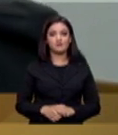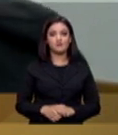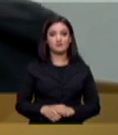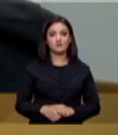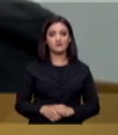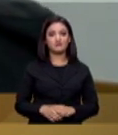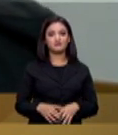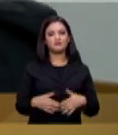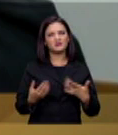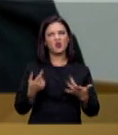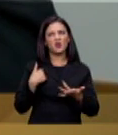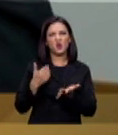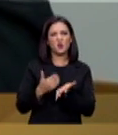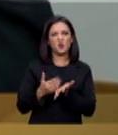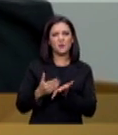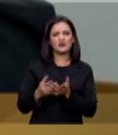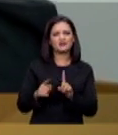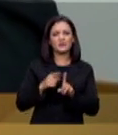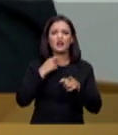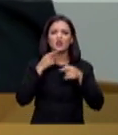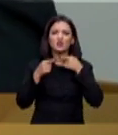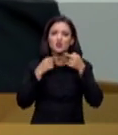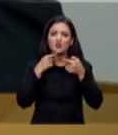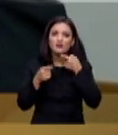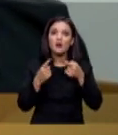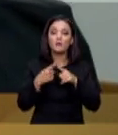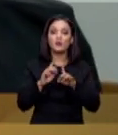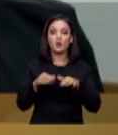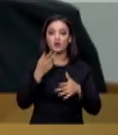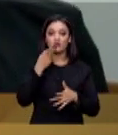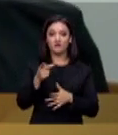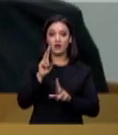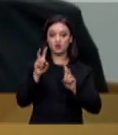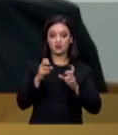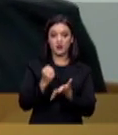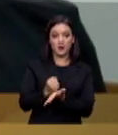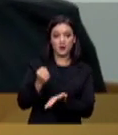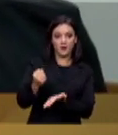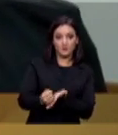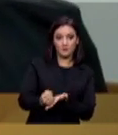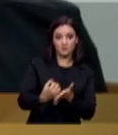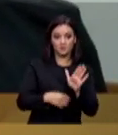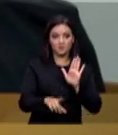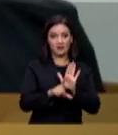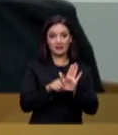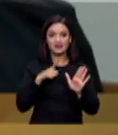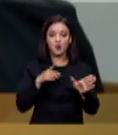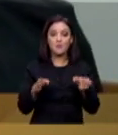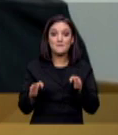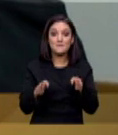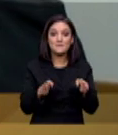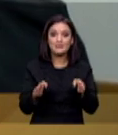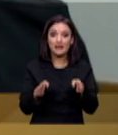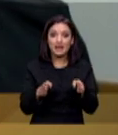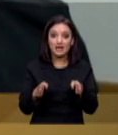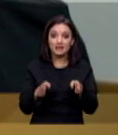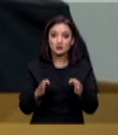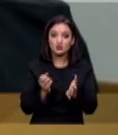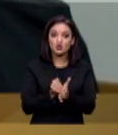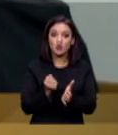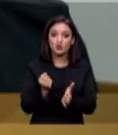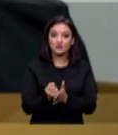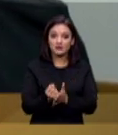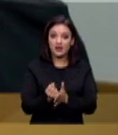Eu tive essa dúvida no início, porque quando ela se remete às contratações, a lei fala no prazo de validade das contratações